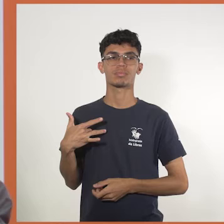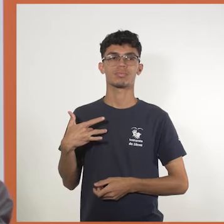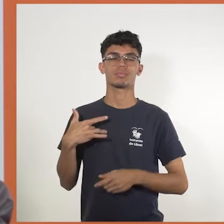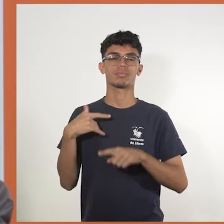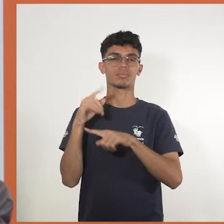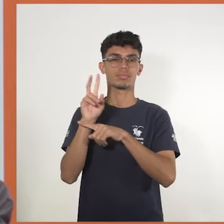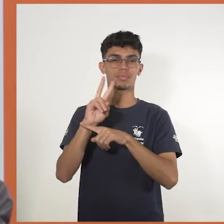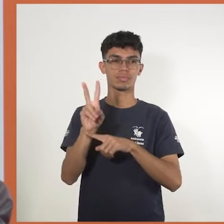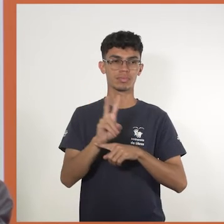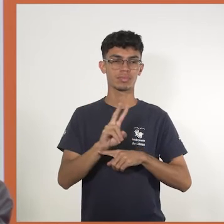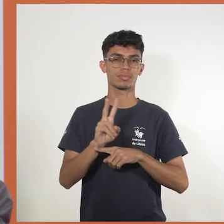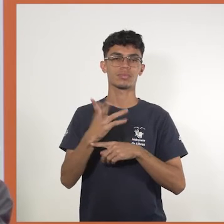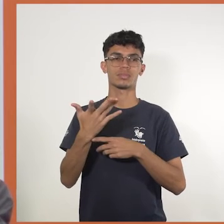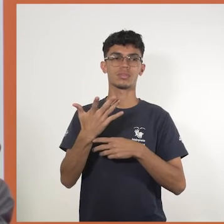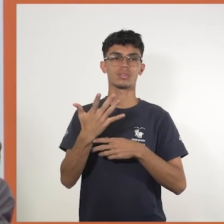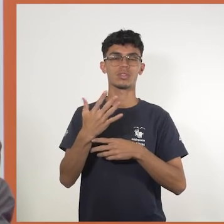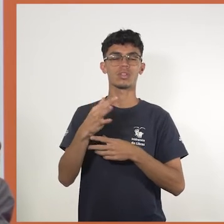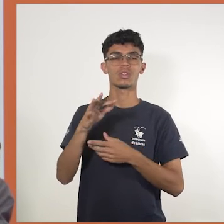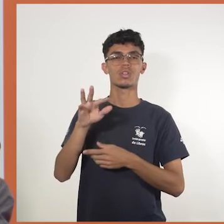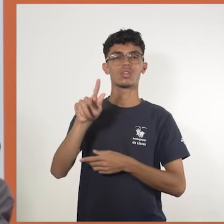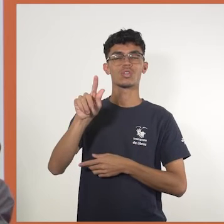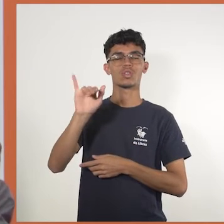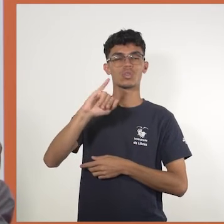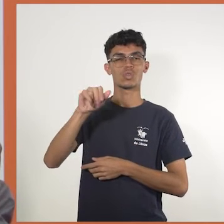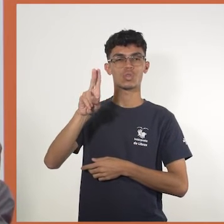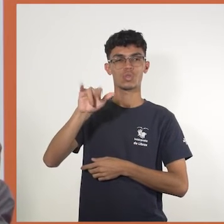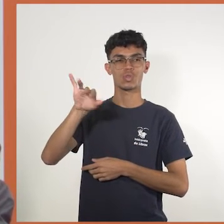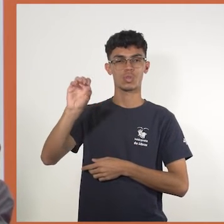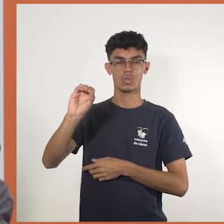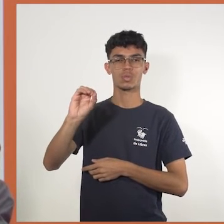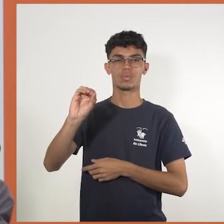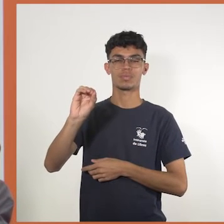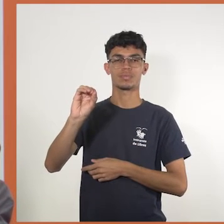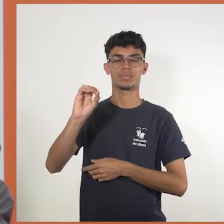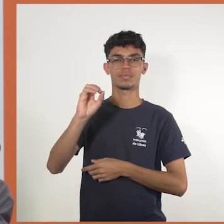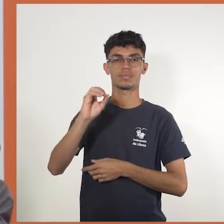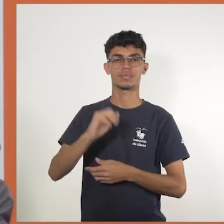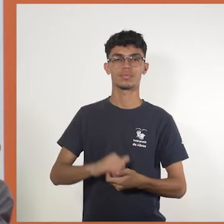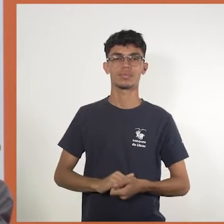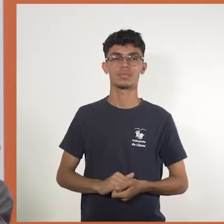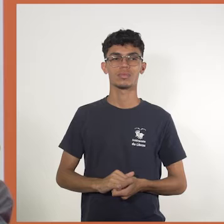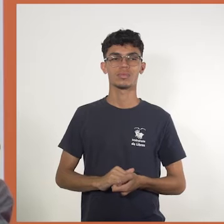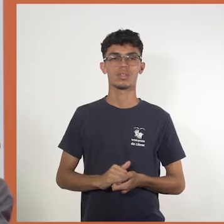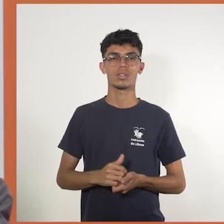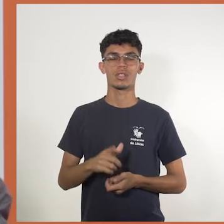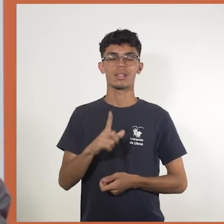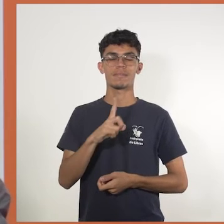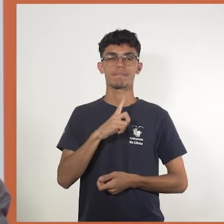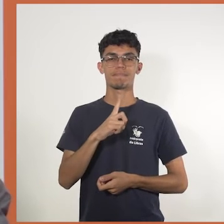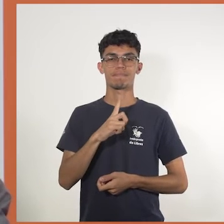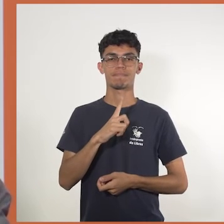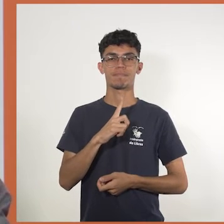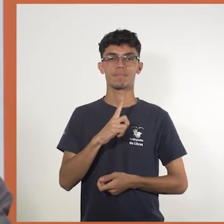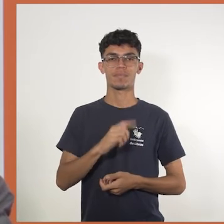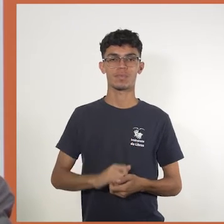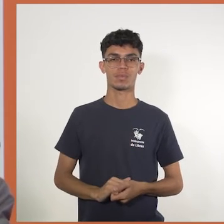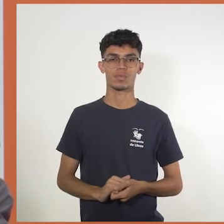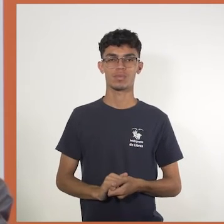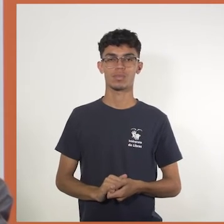dirigido pelo infectologista Júlio Croda, que nós vamos poder aí sim ter uma identificação e um